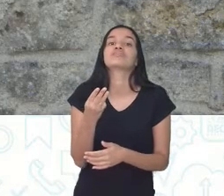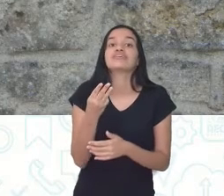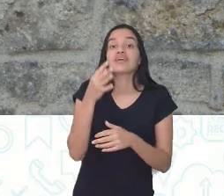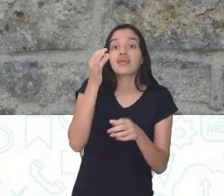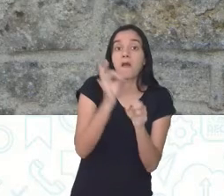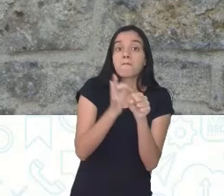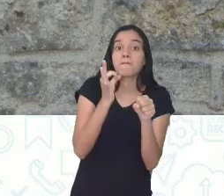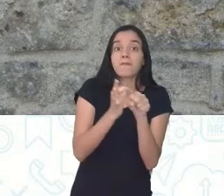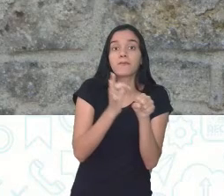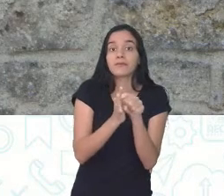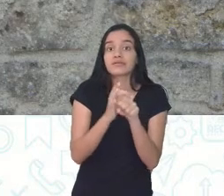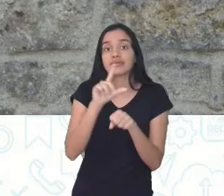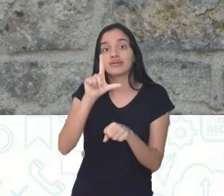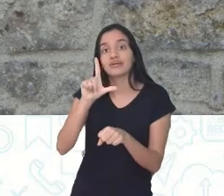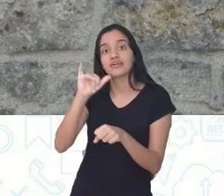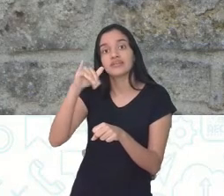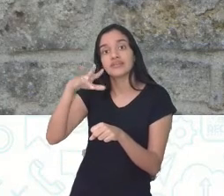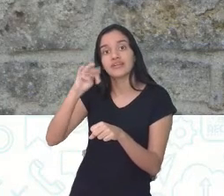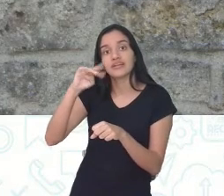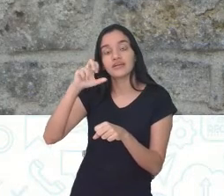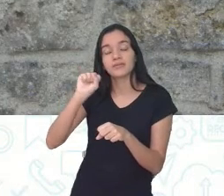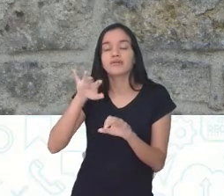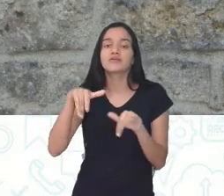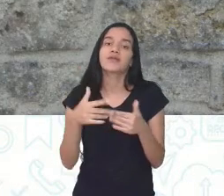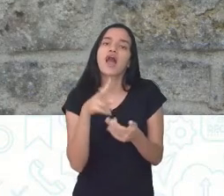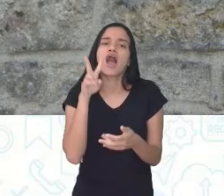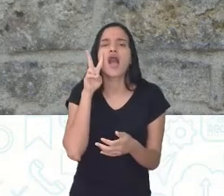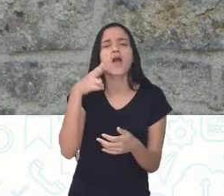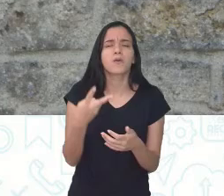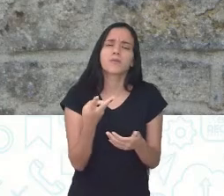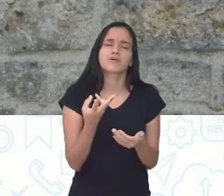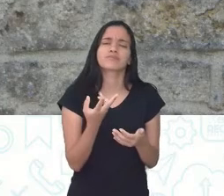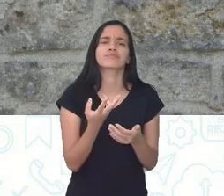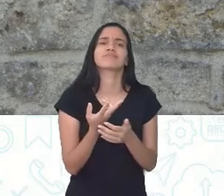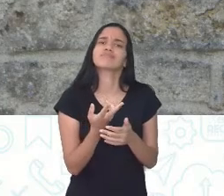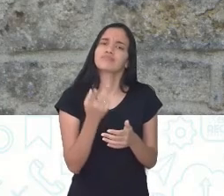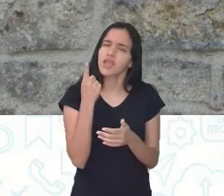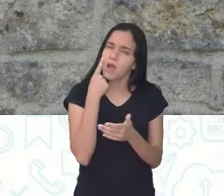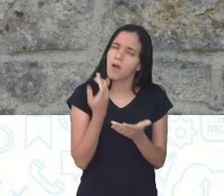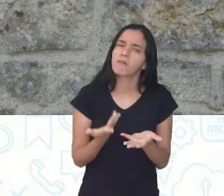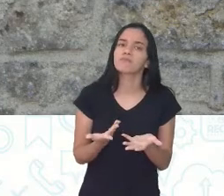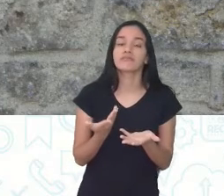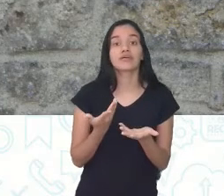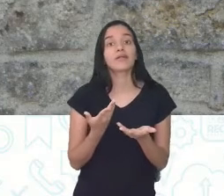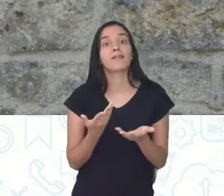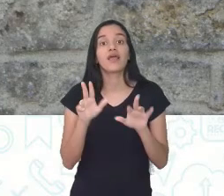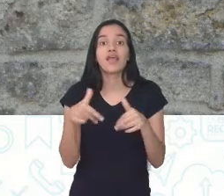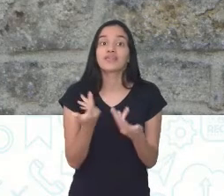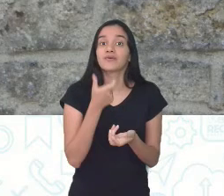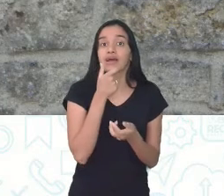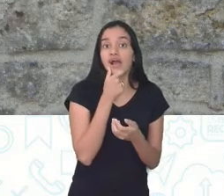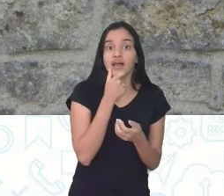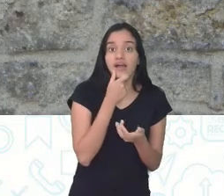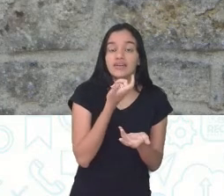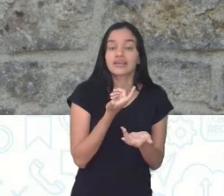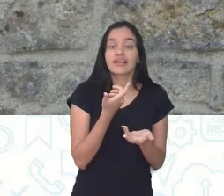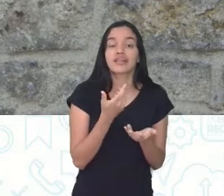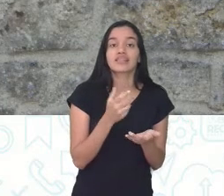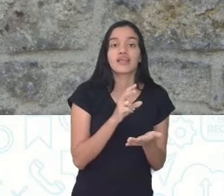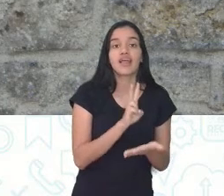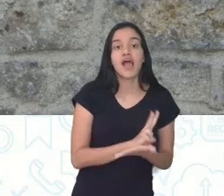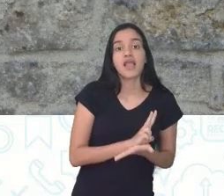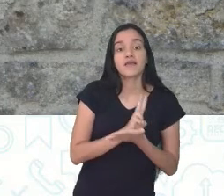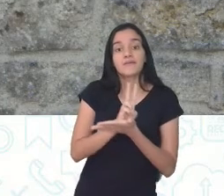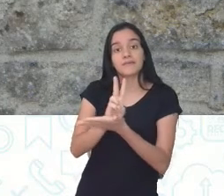moeda da época, para reconhecer a independência. Veja só. E a Inglaterra foi quem emprestou esse